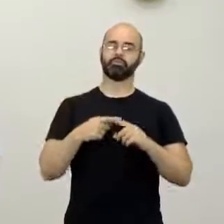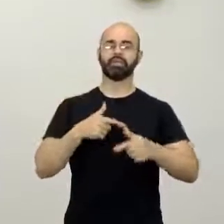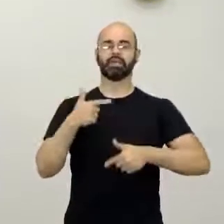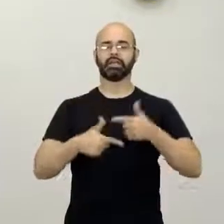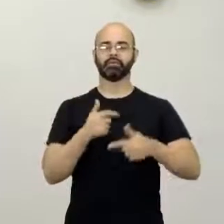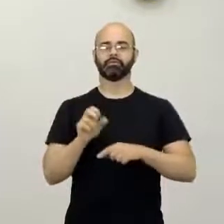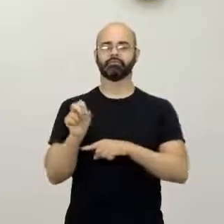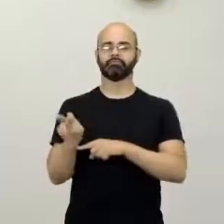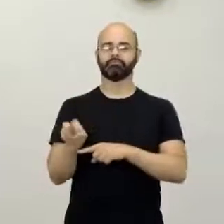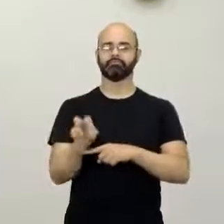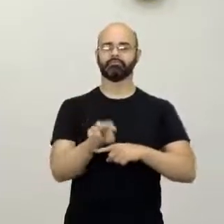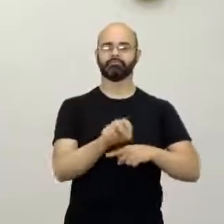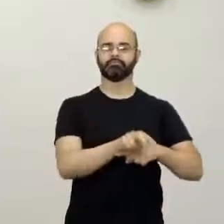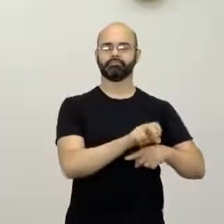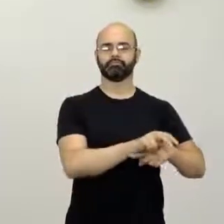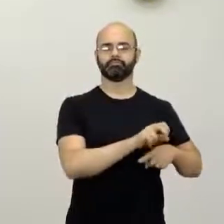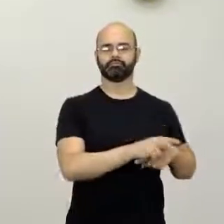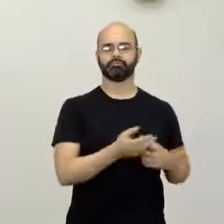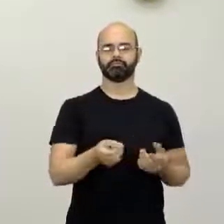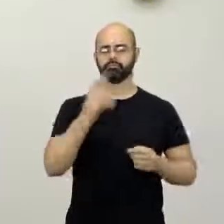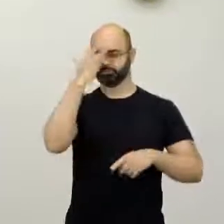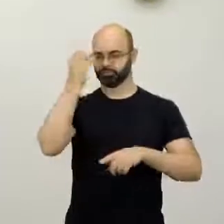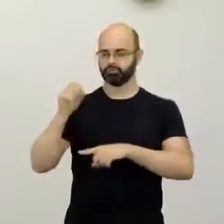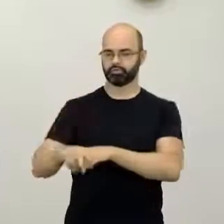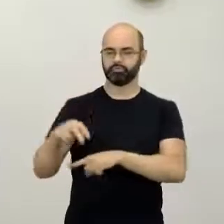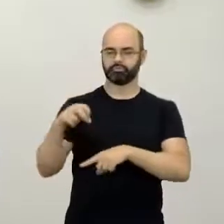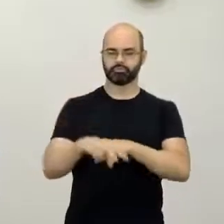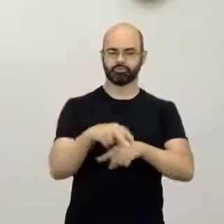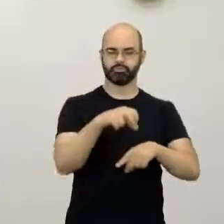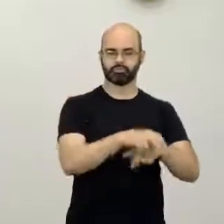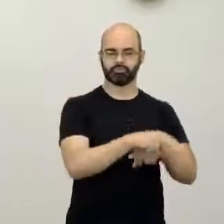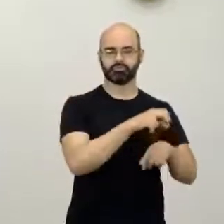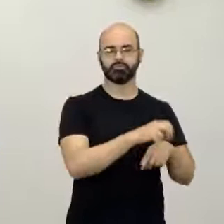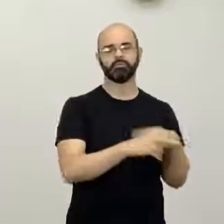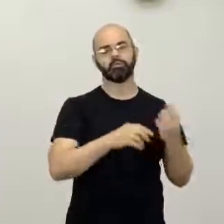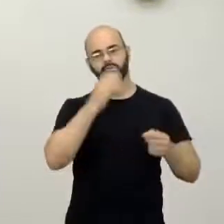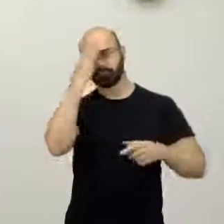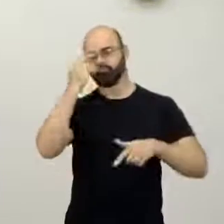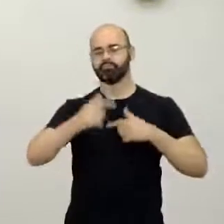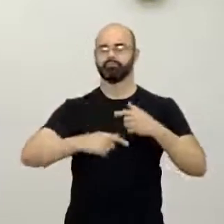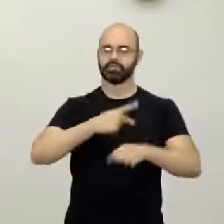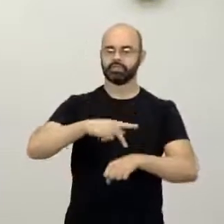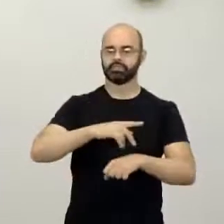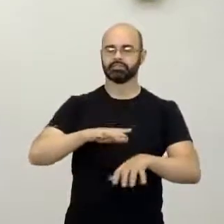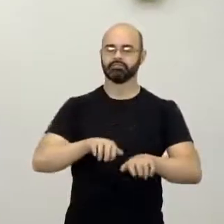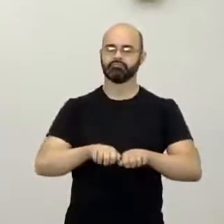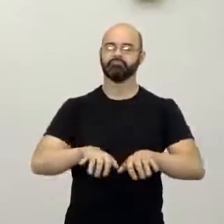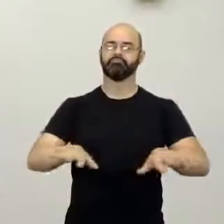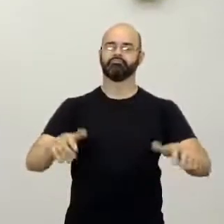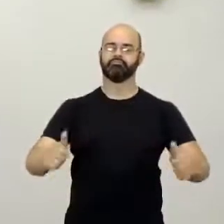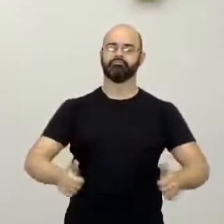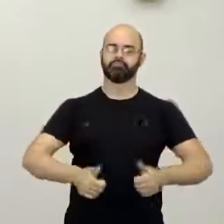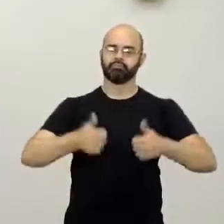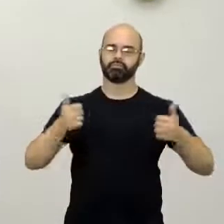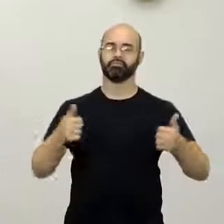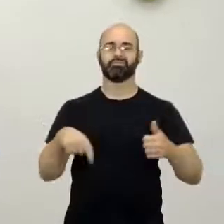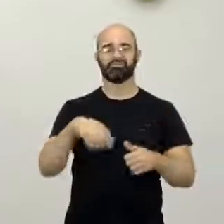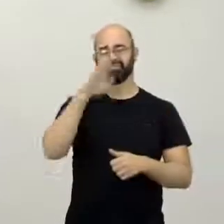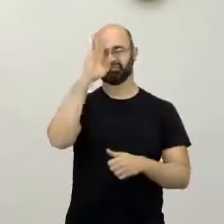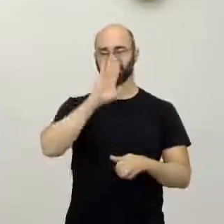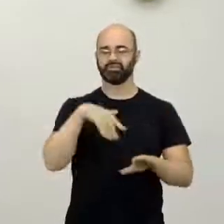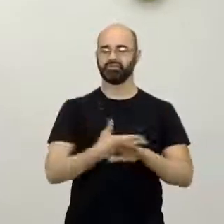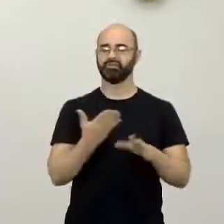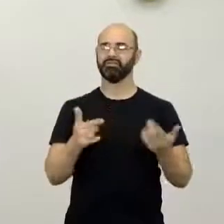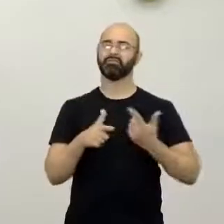investimentos tecnológicos e, logicamente, todo o país acaba crescendo. Então, é um dos problemas aí que ainda afeta o Brasil, mesmo a